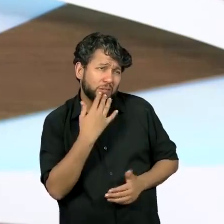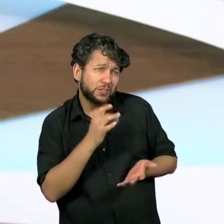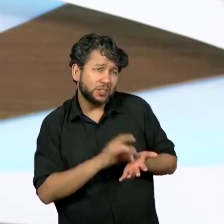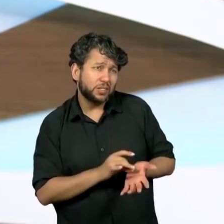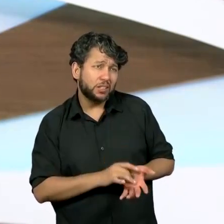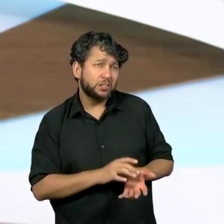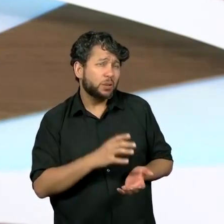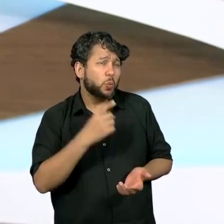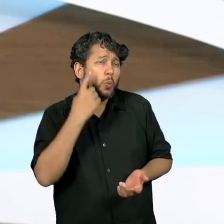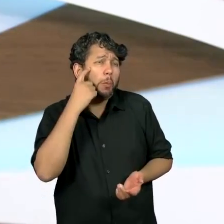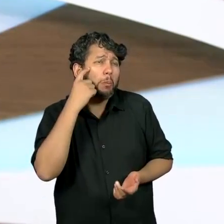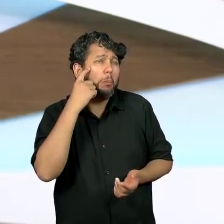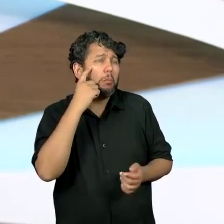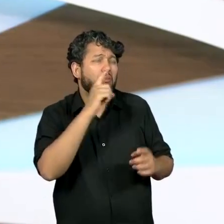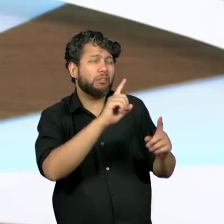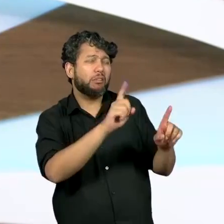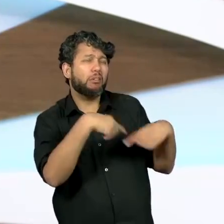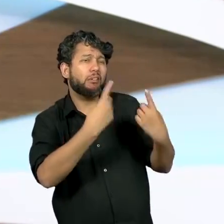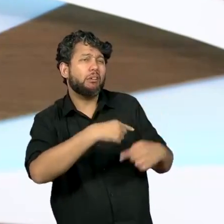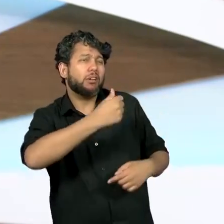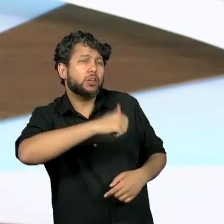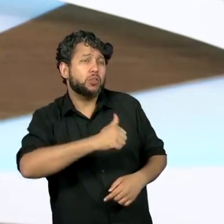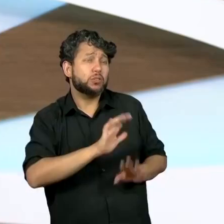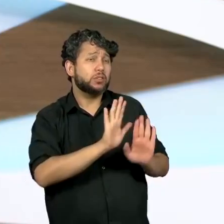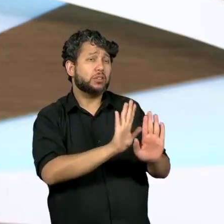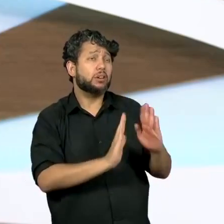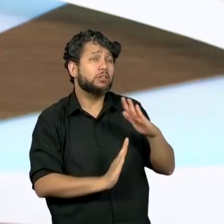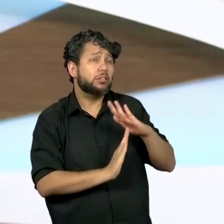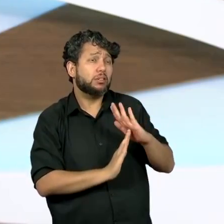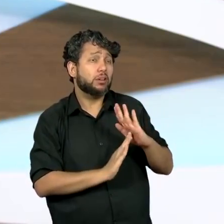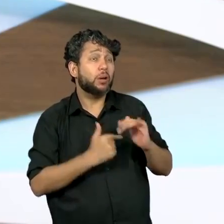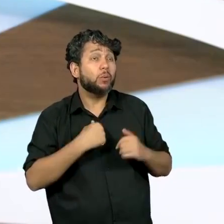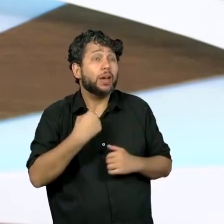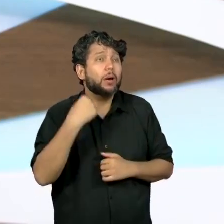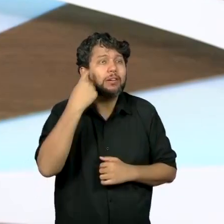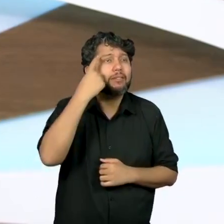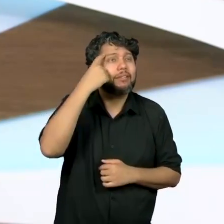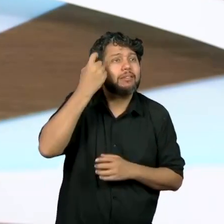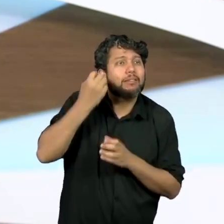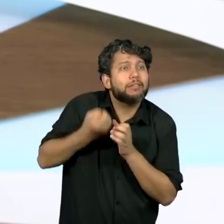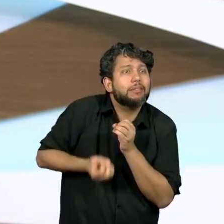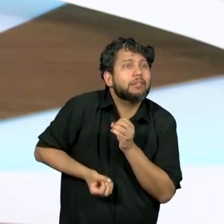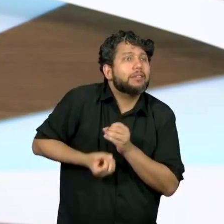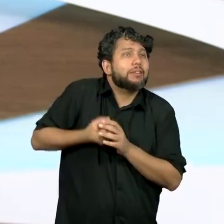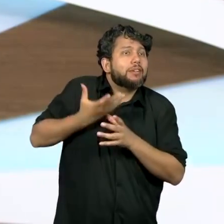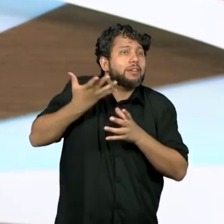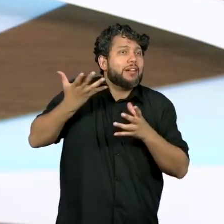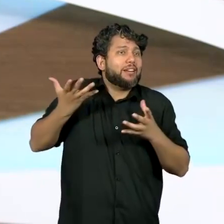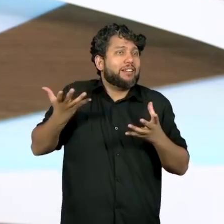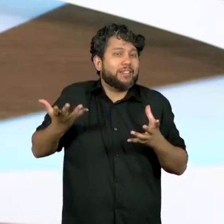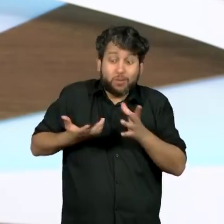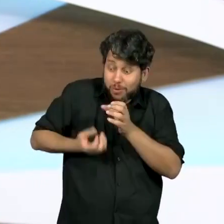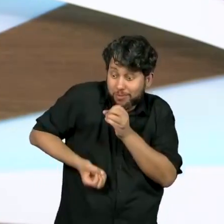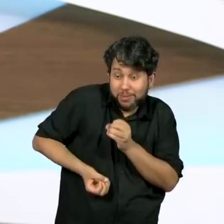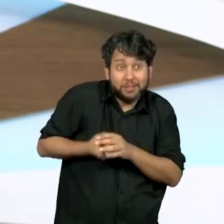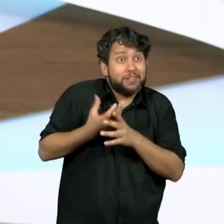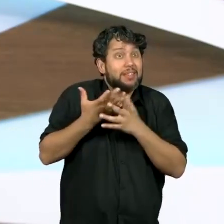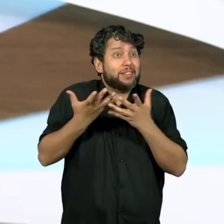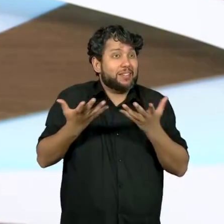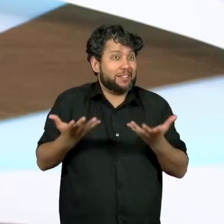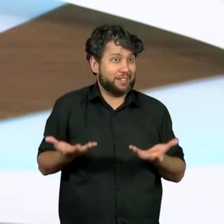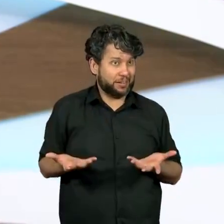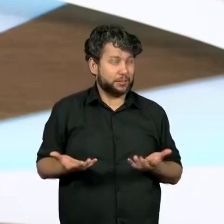em criação. Então foi um momento extremamente criativo em pensar, uau, o que está a acontecer, o que está aqui